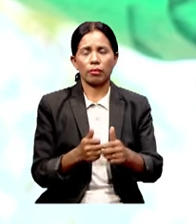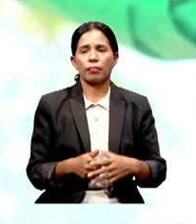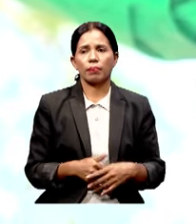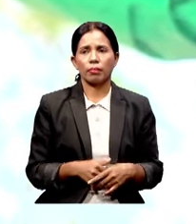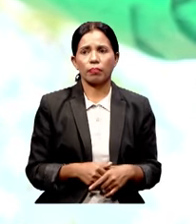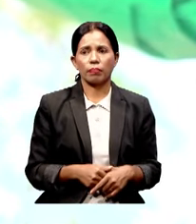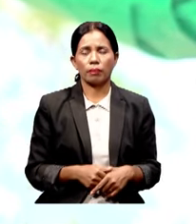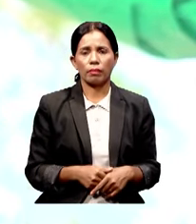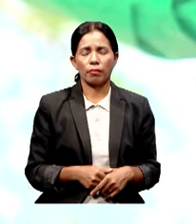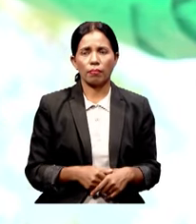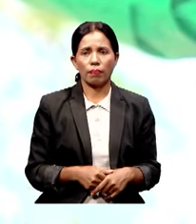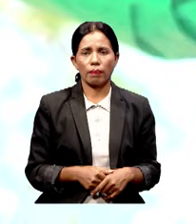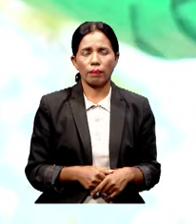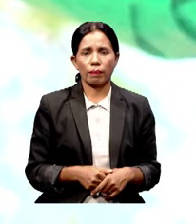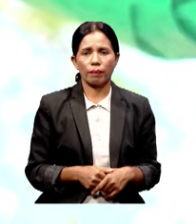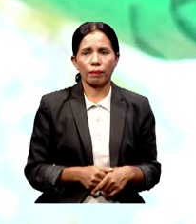Cumpre Galaev.